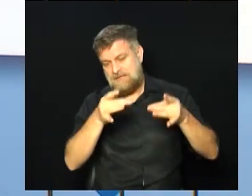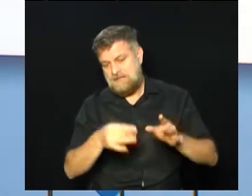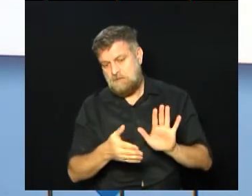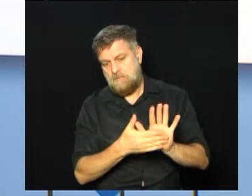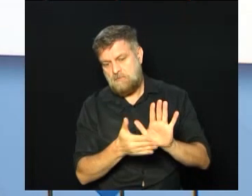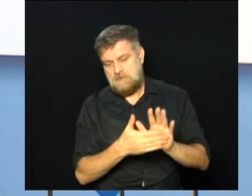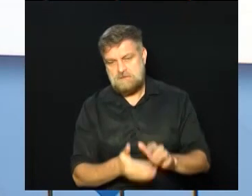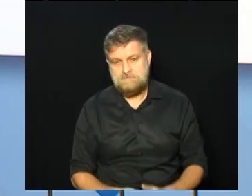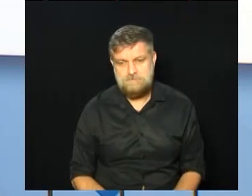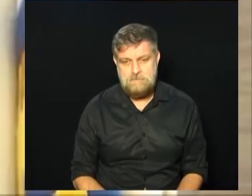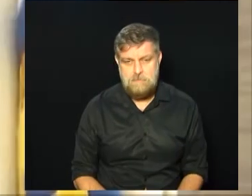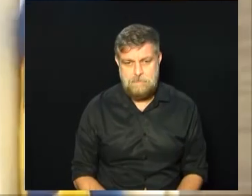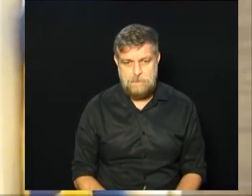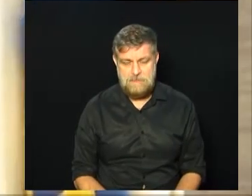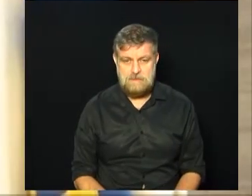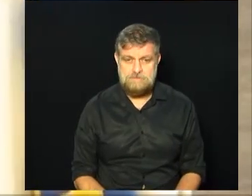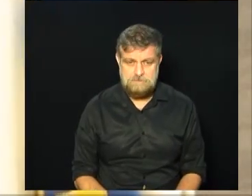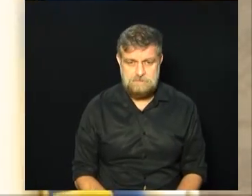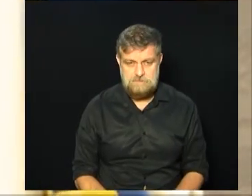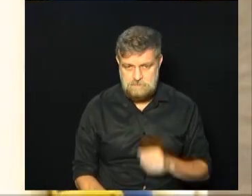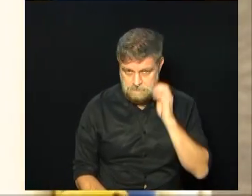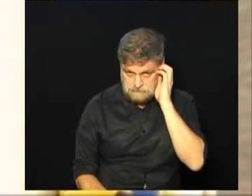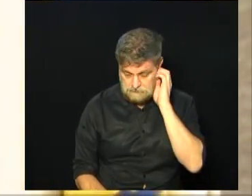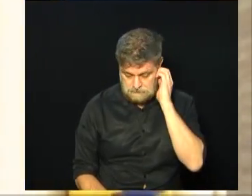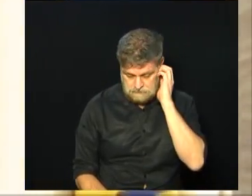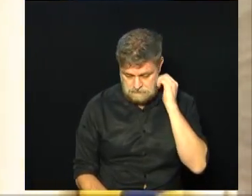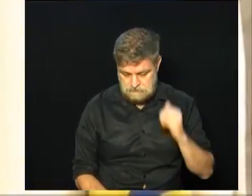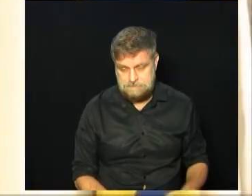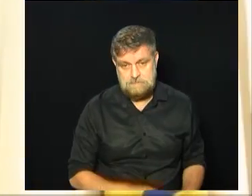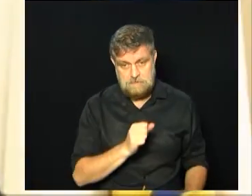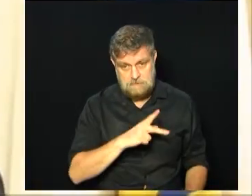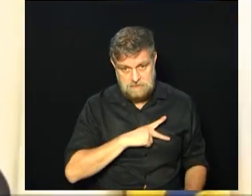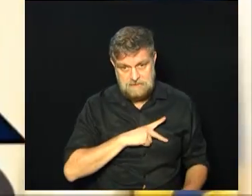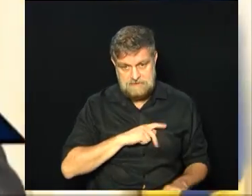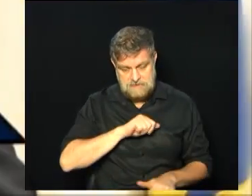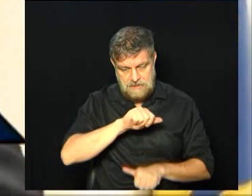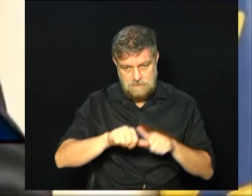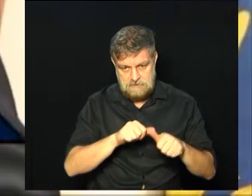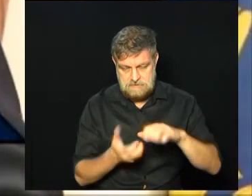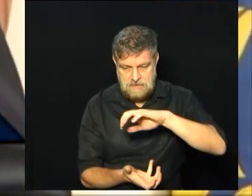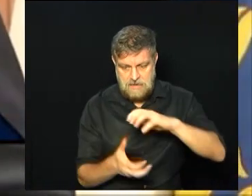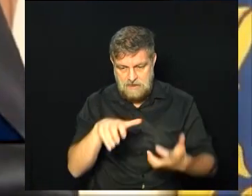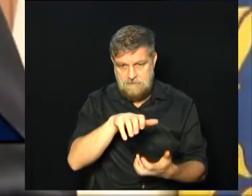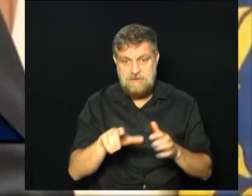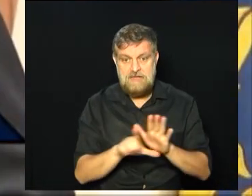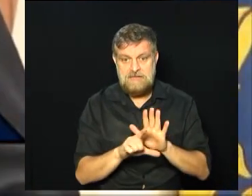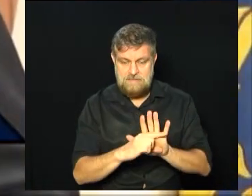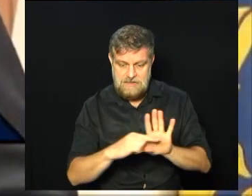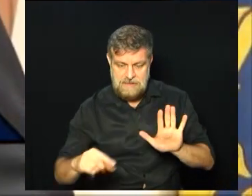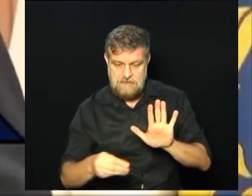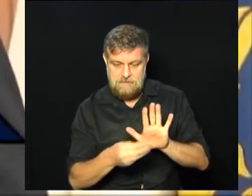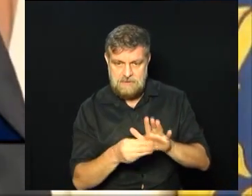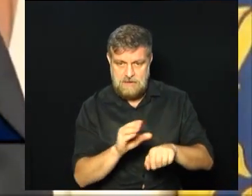proposta. A reforma da Previdência, que foi realizada pela Emenda Constitucional 103